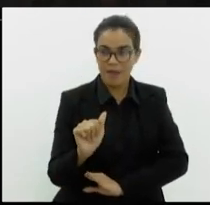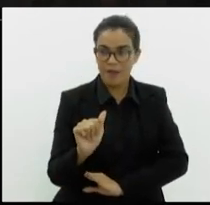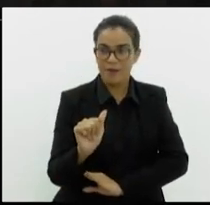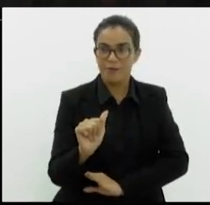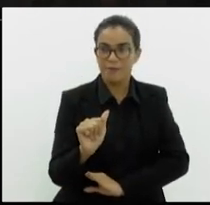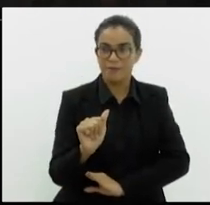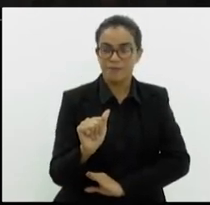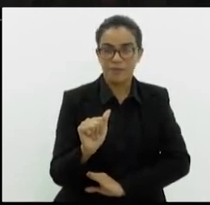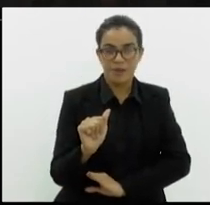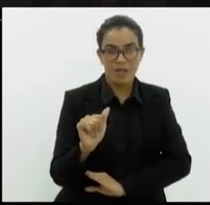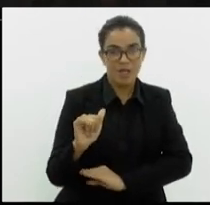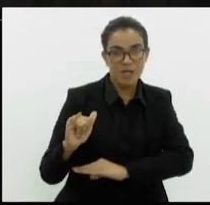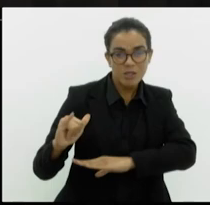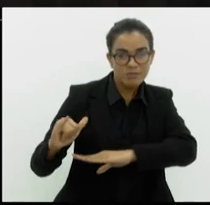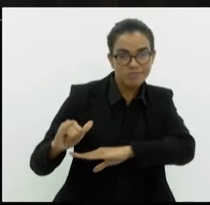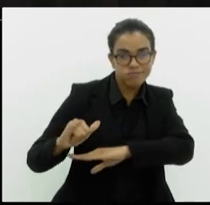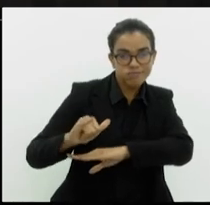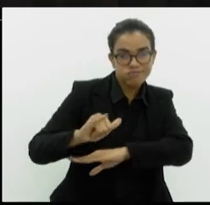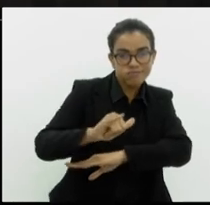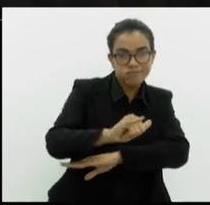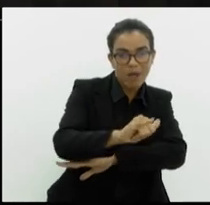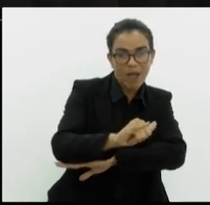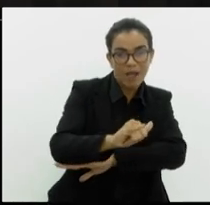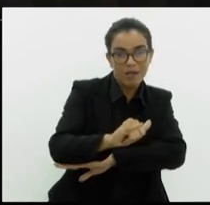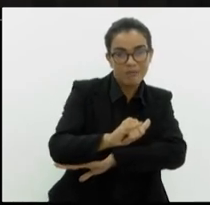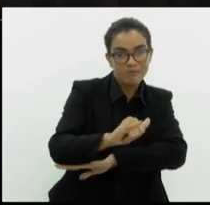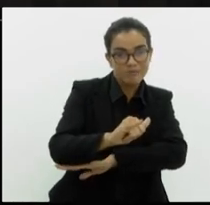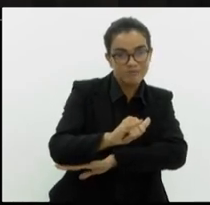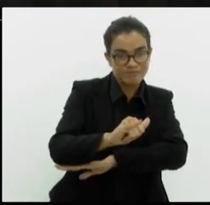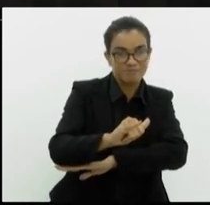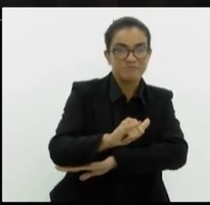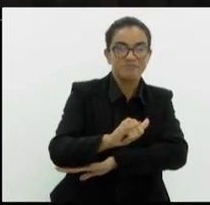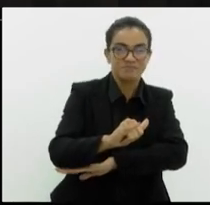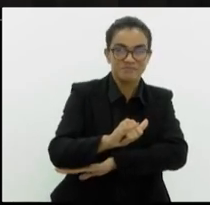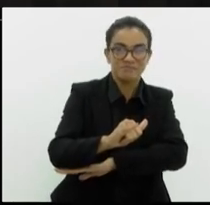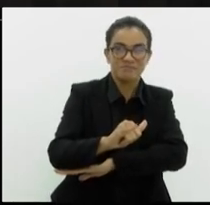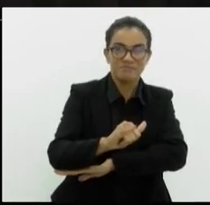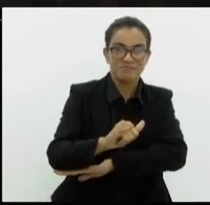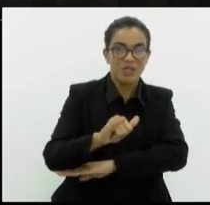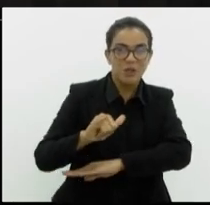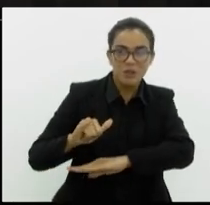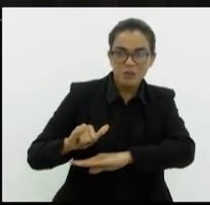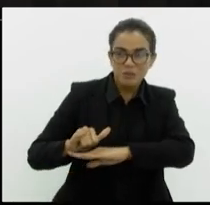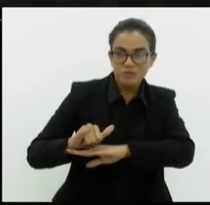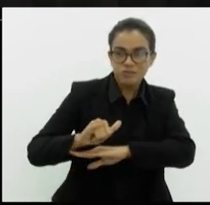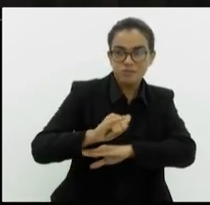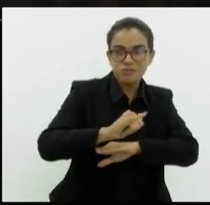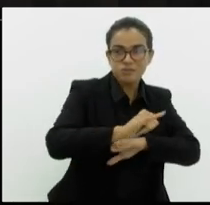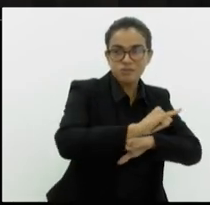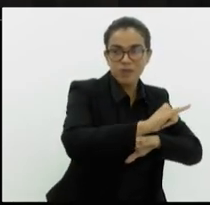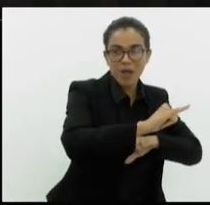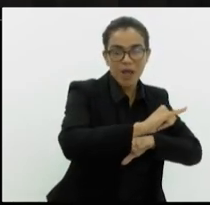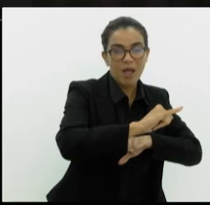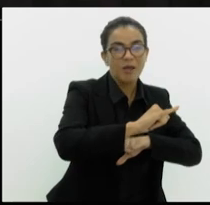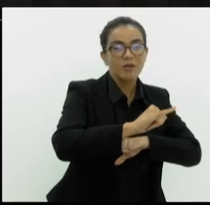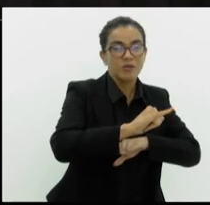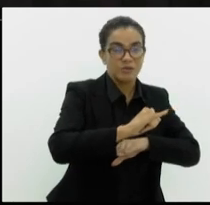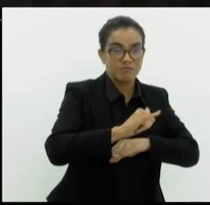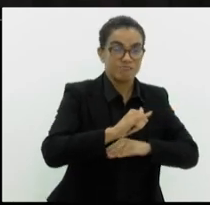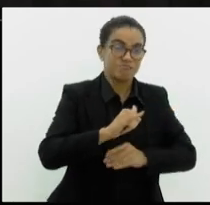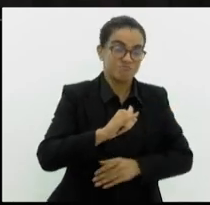de jatinhos executivos, para ser mais preciso, não são só jatinhos, de aviões